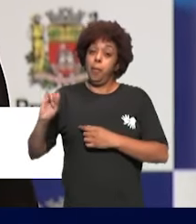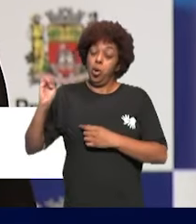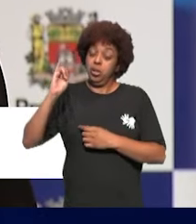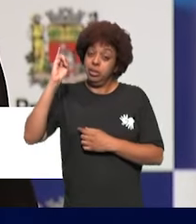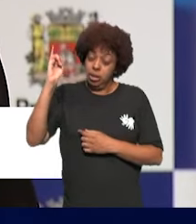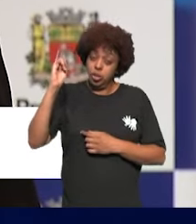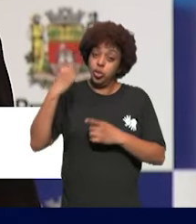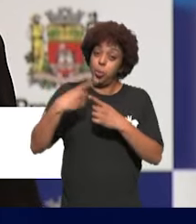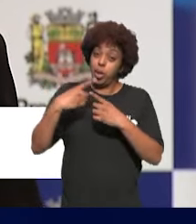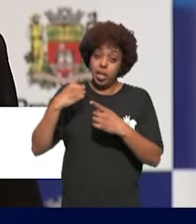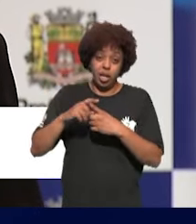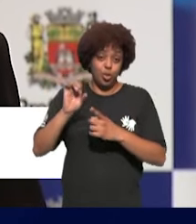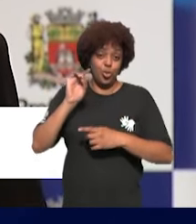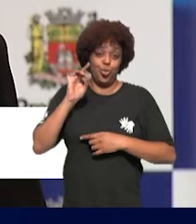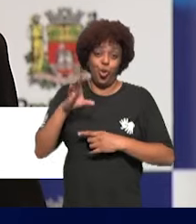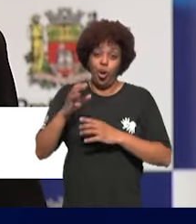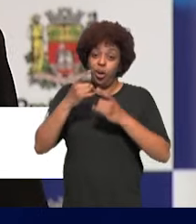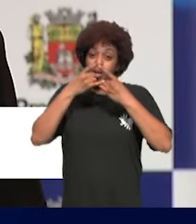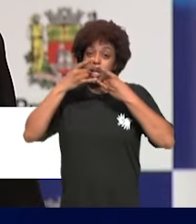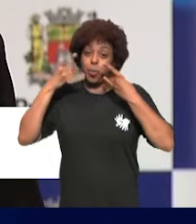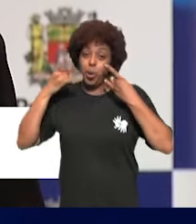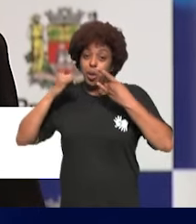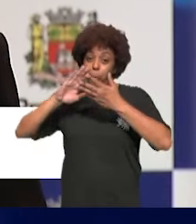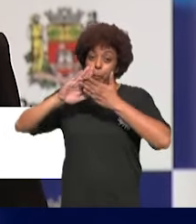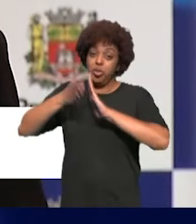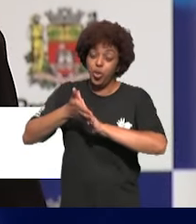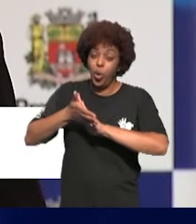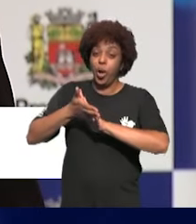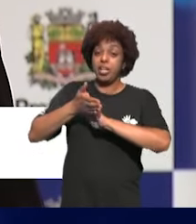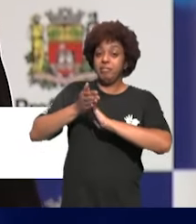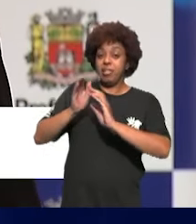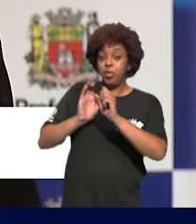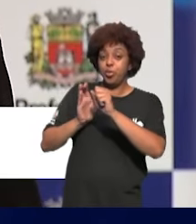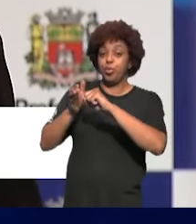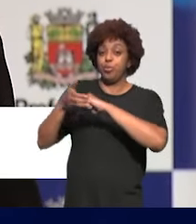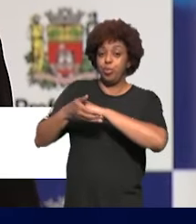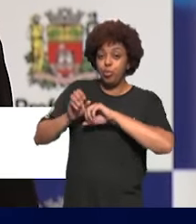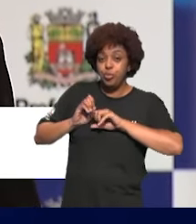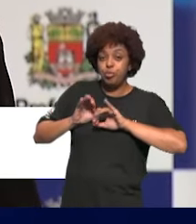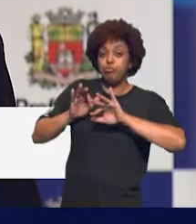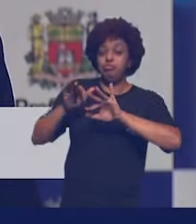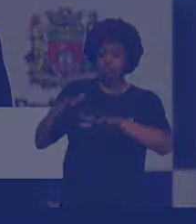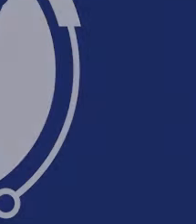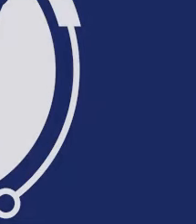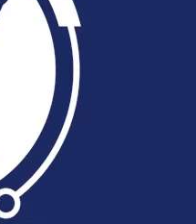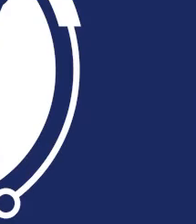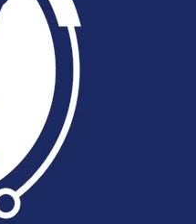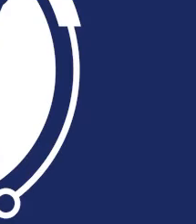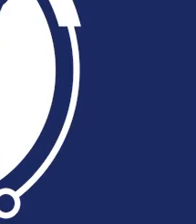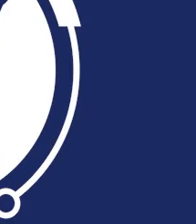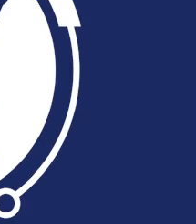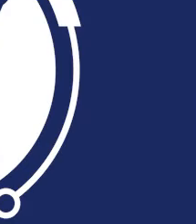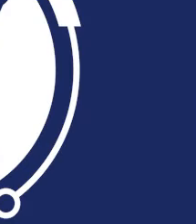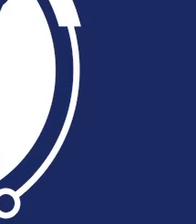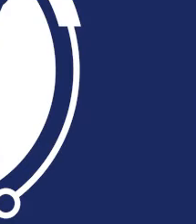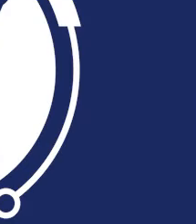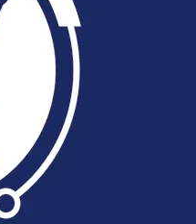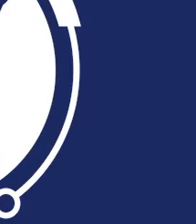isso porque só assim a gente consegue quebrar esta cadeia de reprodução do vírus